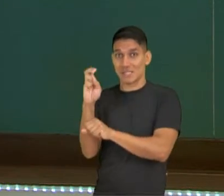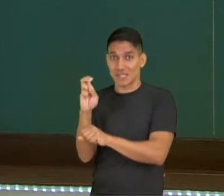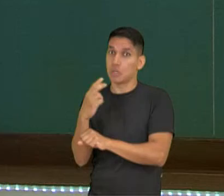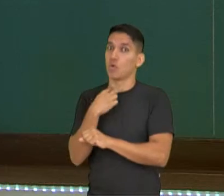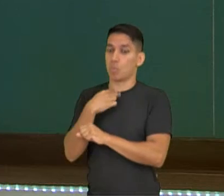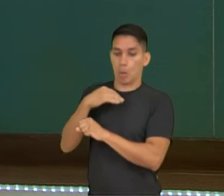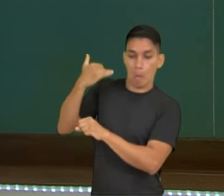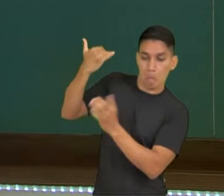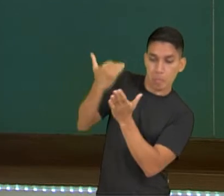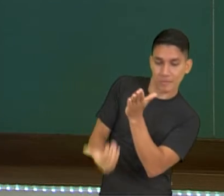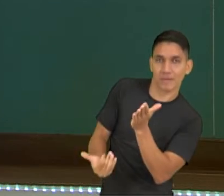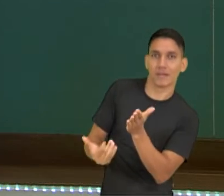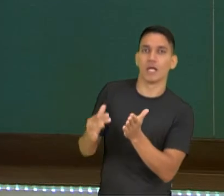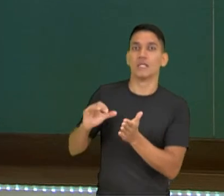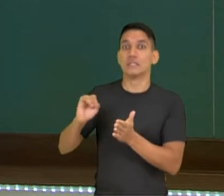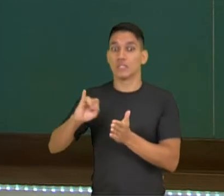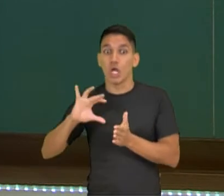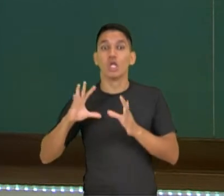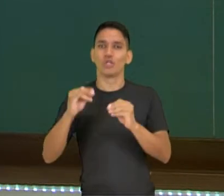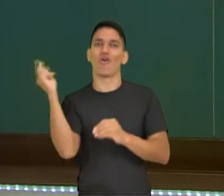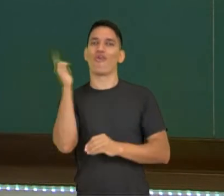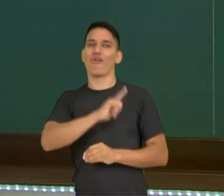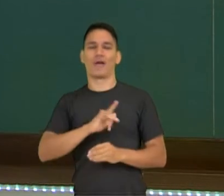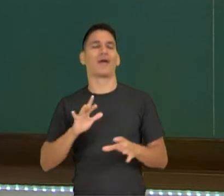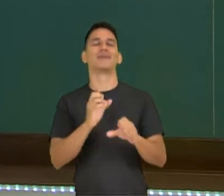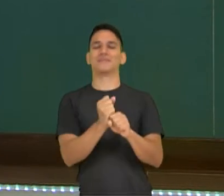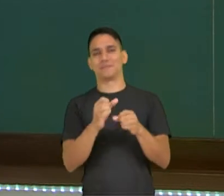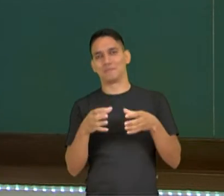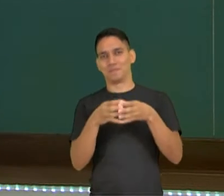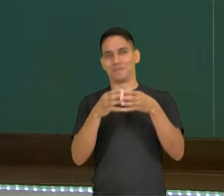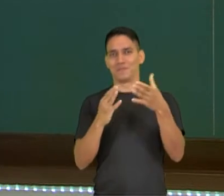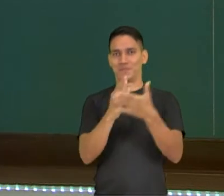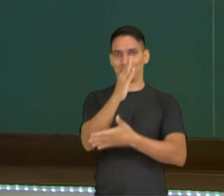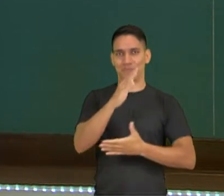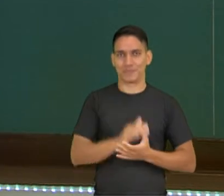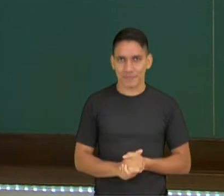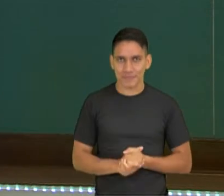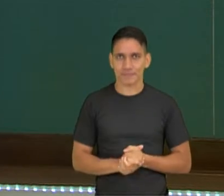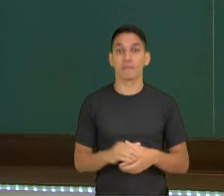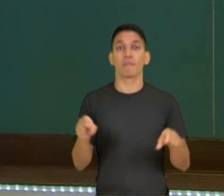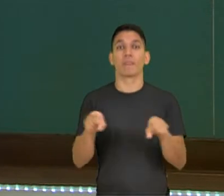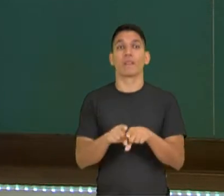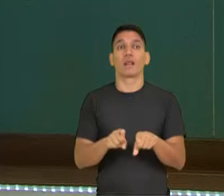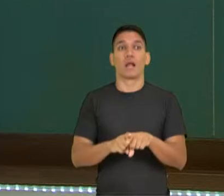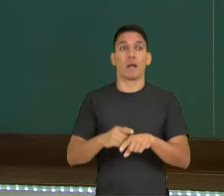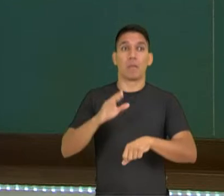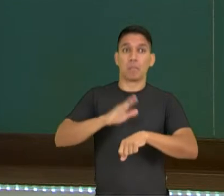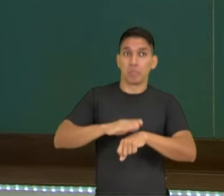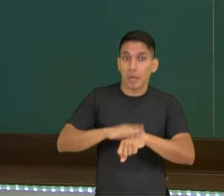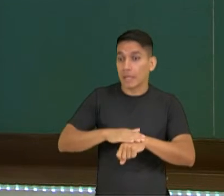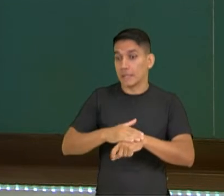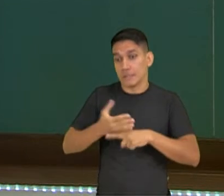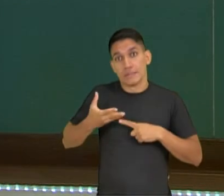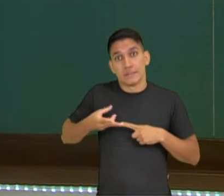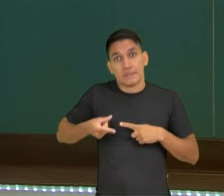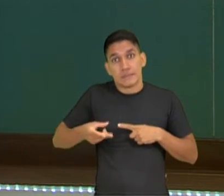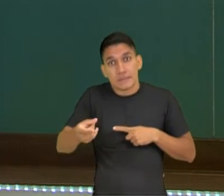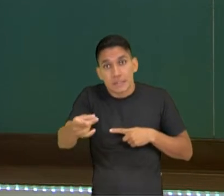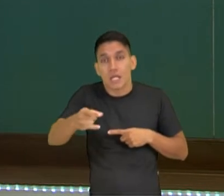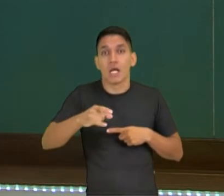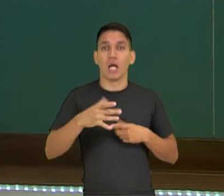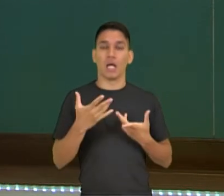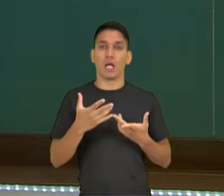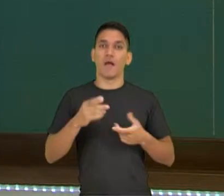hora que todo mundo conseguir, vocês ganham, né? Então, todos ganham coletivamente. Tempo de atletismo, então, por exemplo, vocês têm que